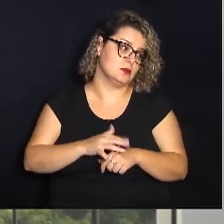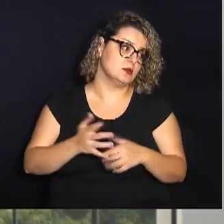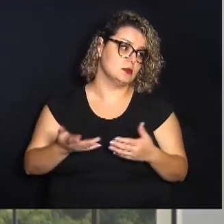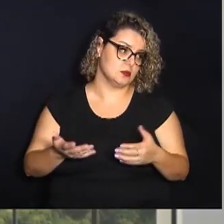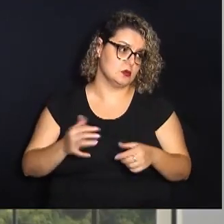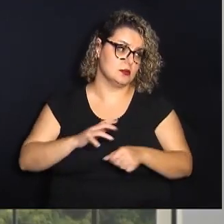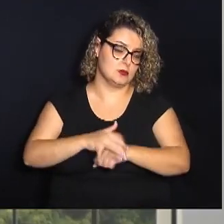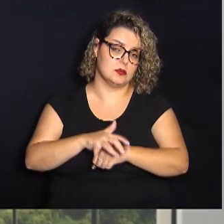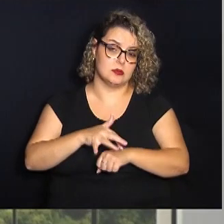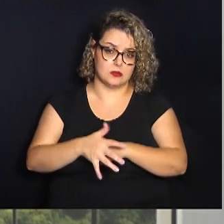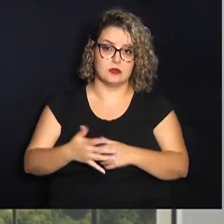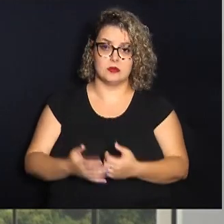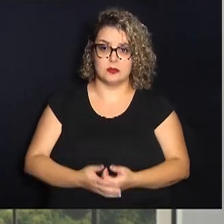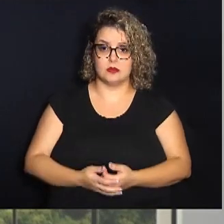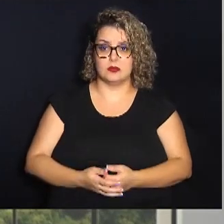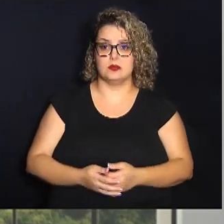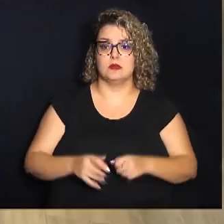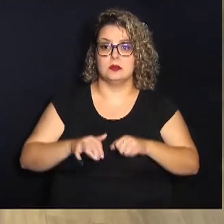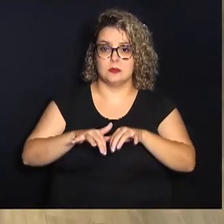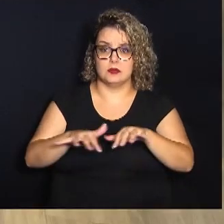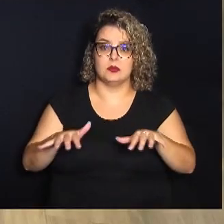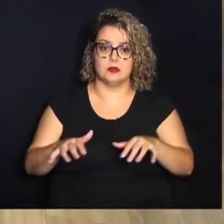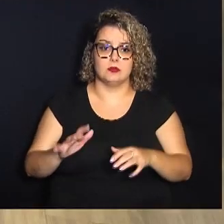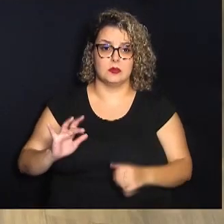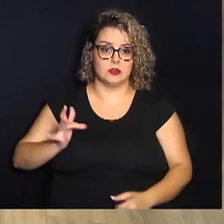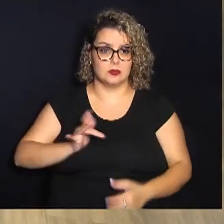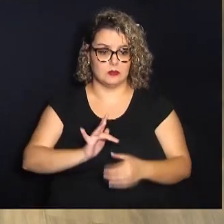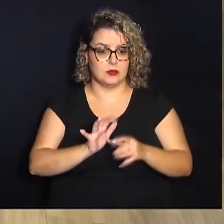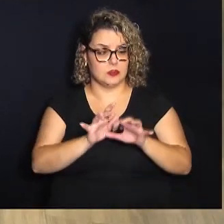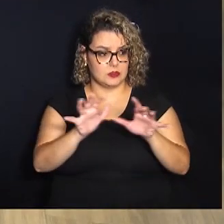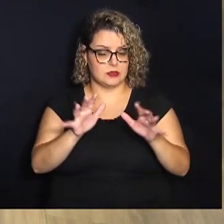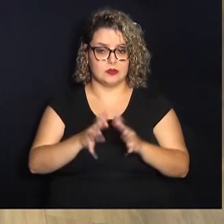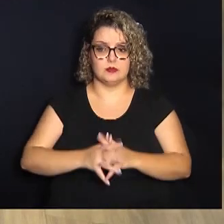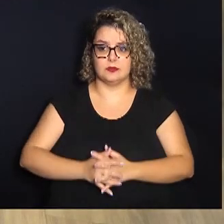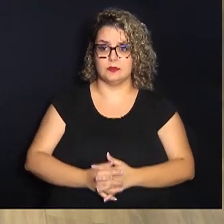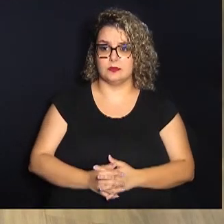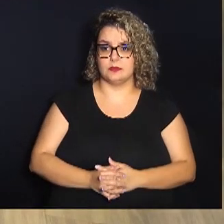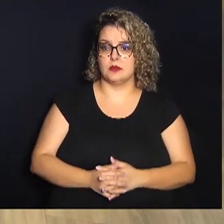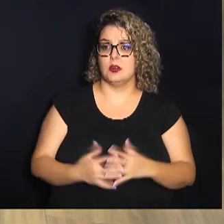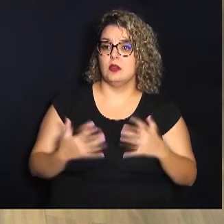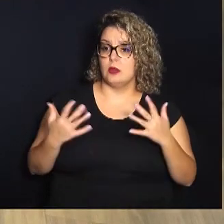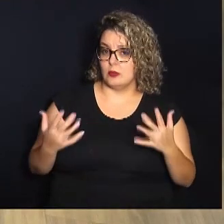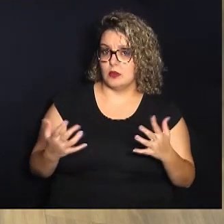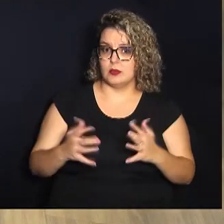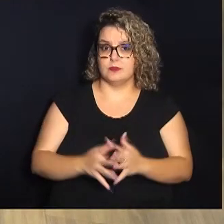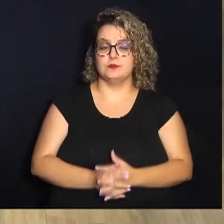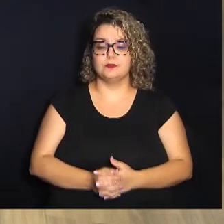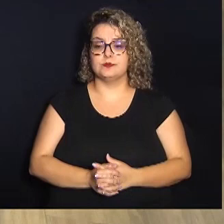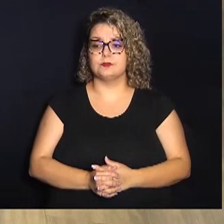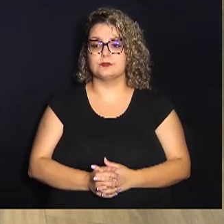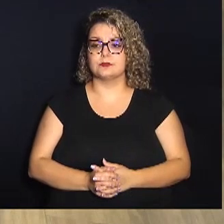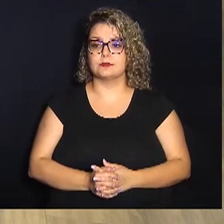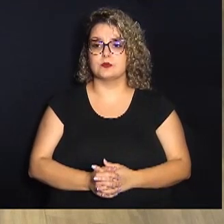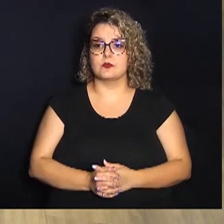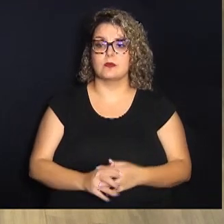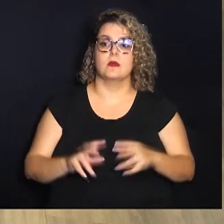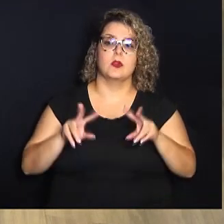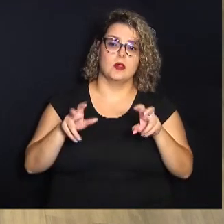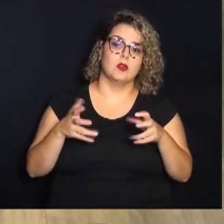infecciosas transmitidas, né, pelo mosquito. Bom, sobre essa